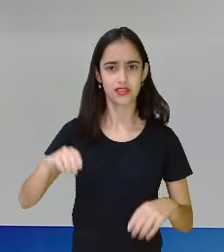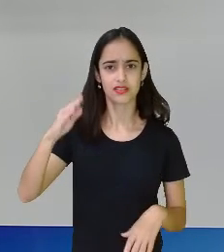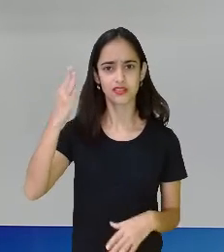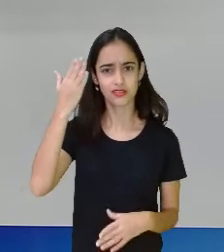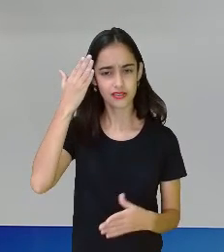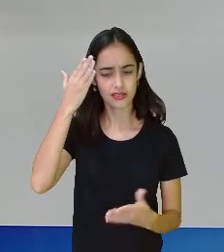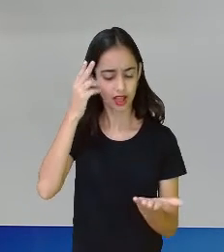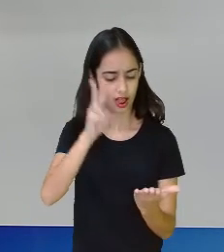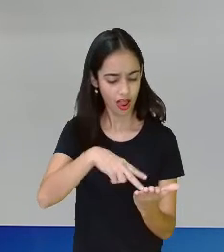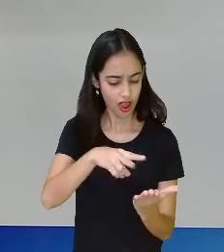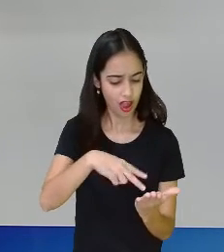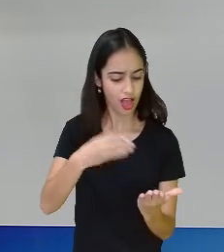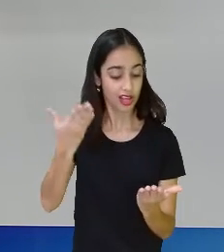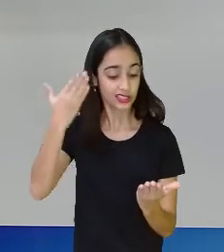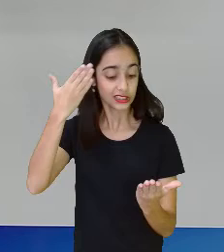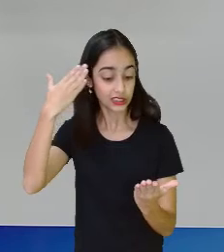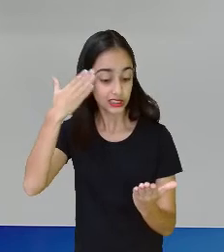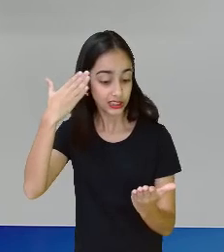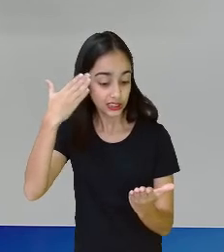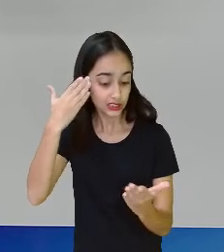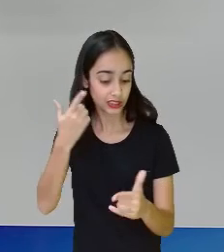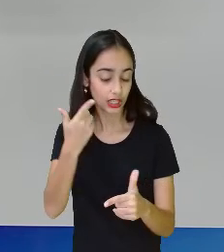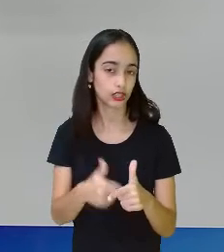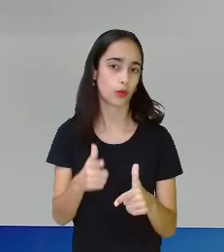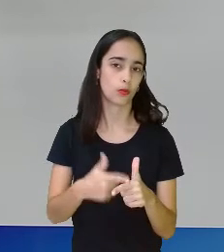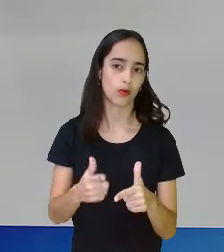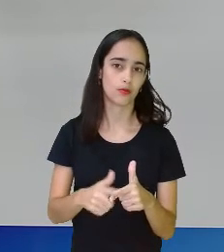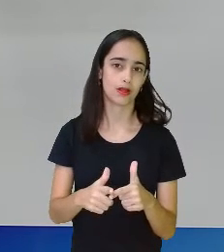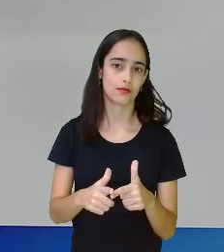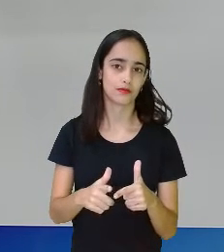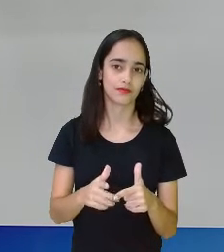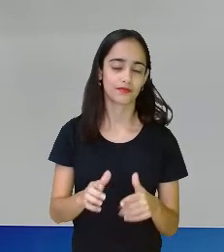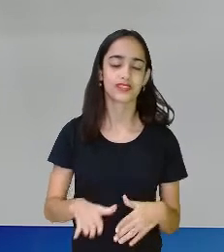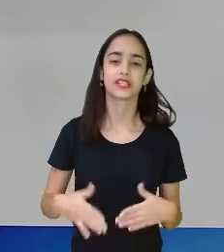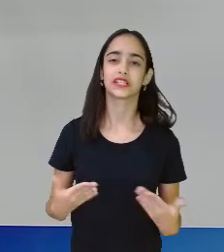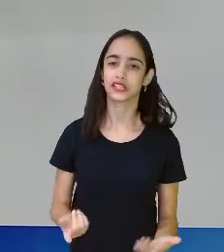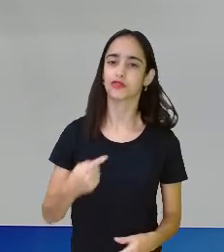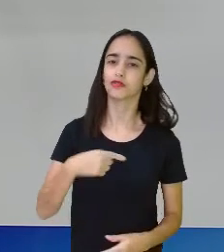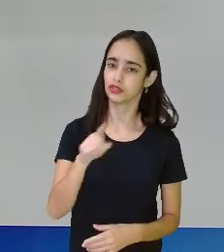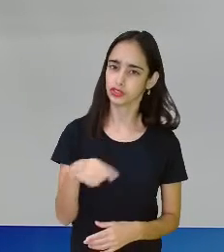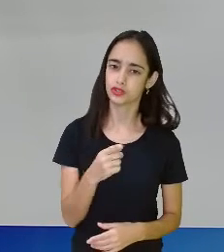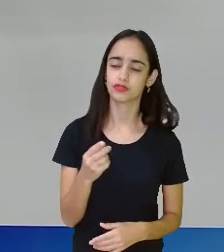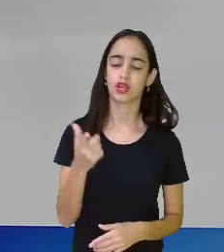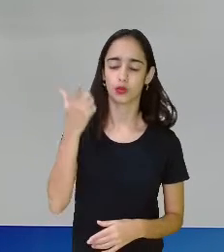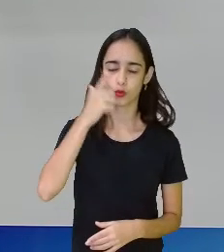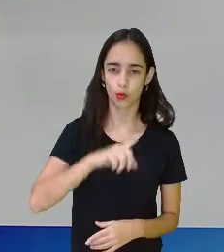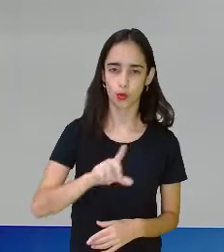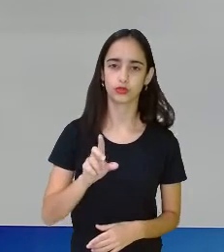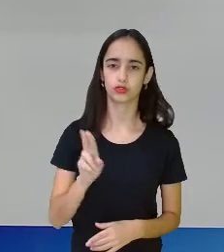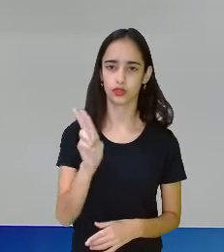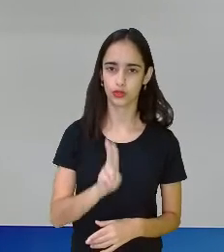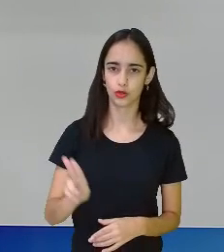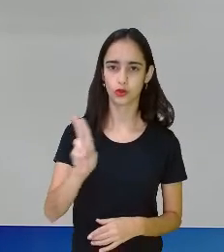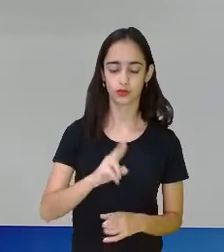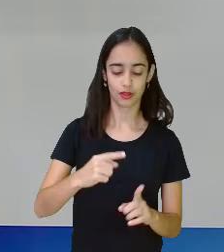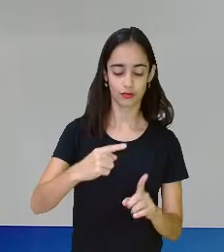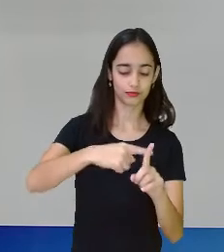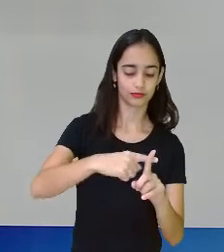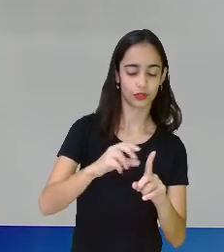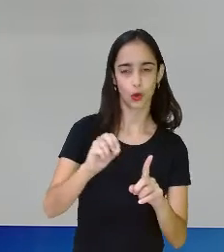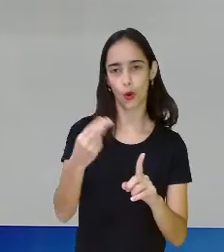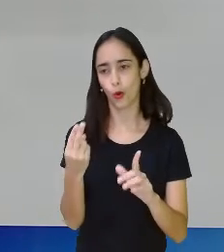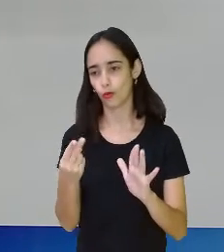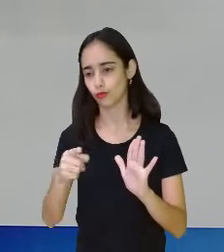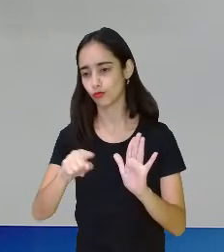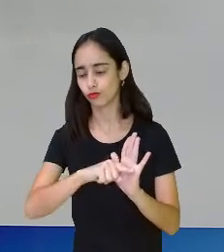partir daí você saberá qual operação usar para resolvê-lo. Beleza? Professora, por que a